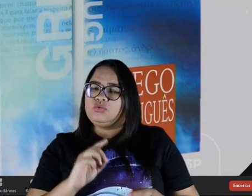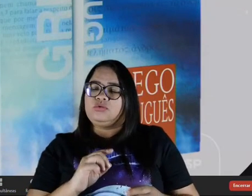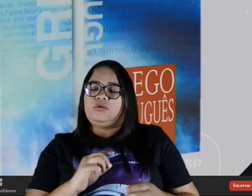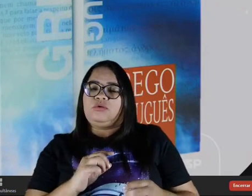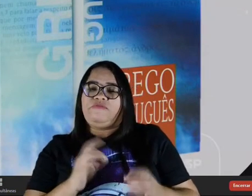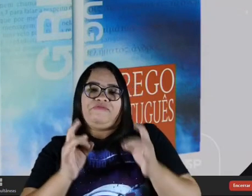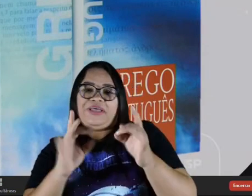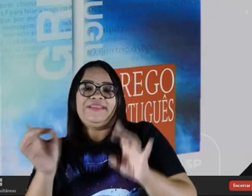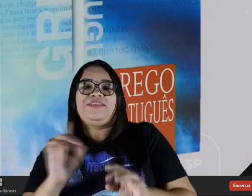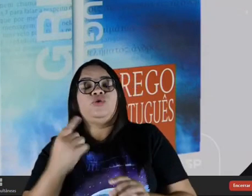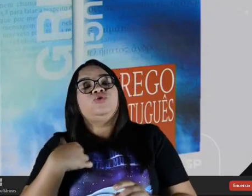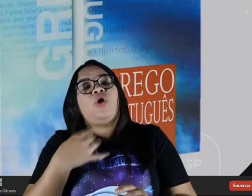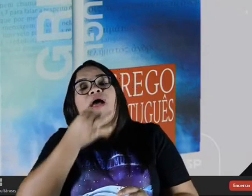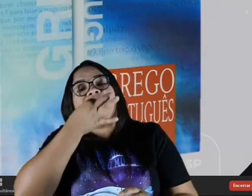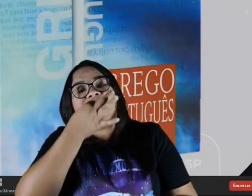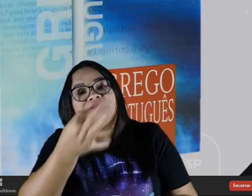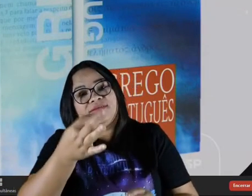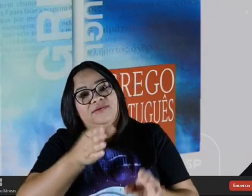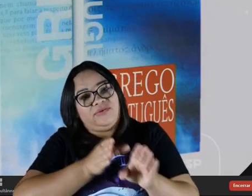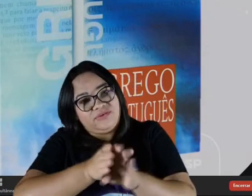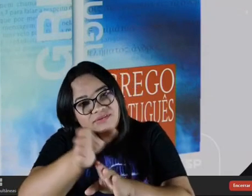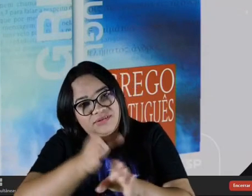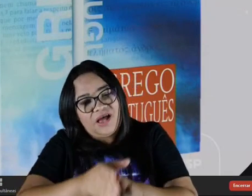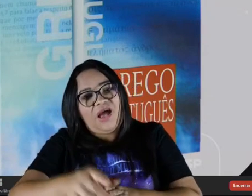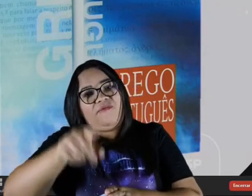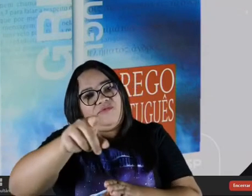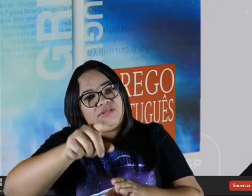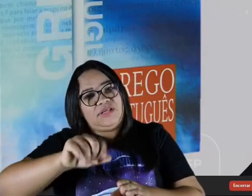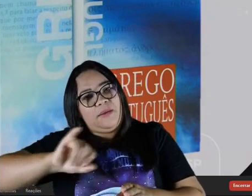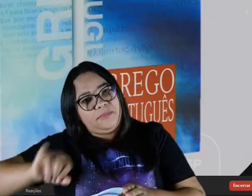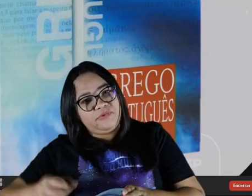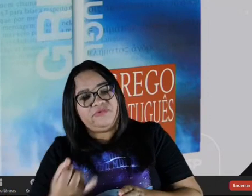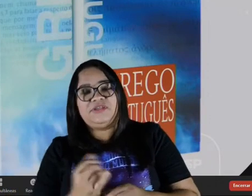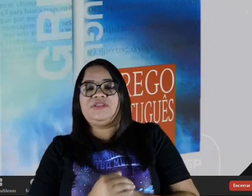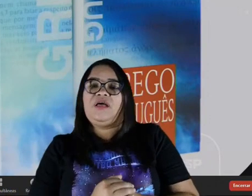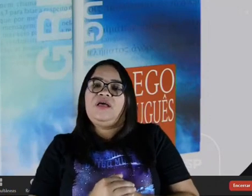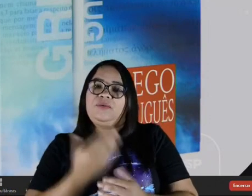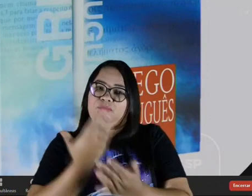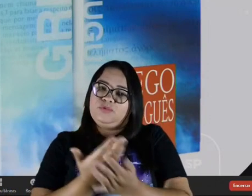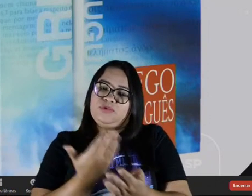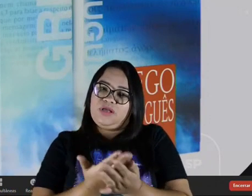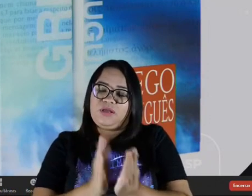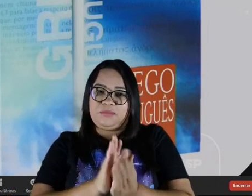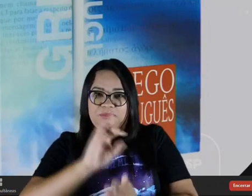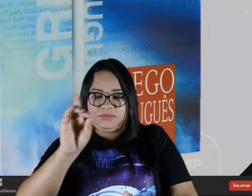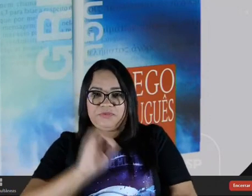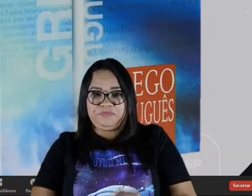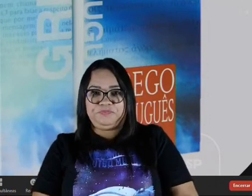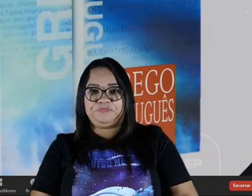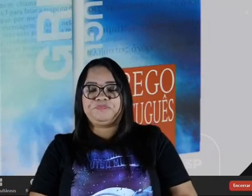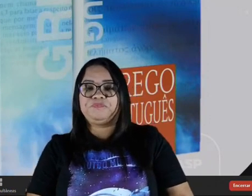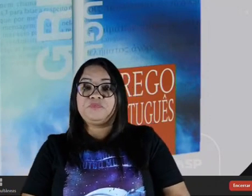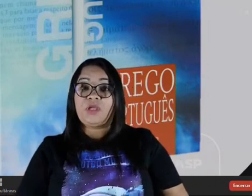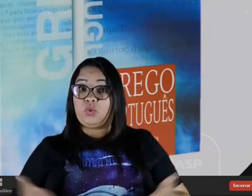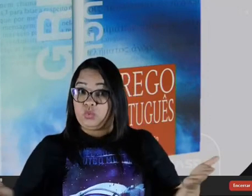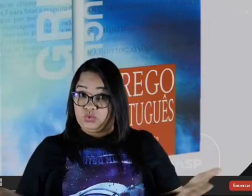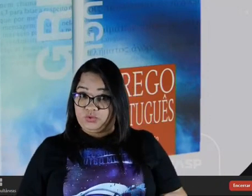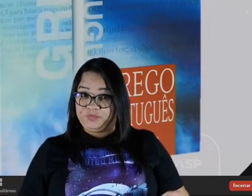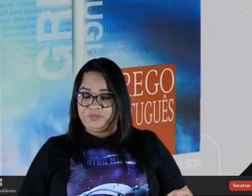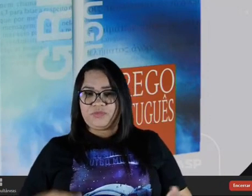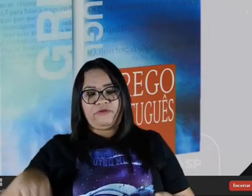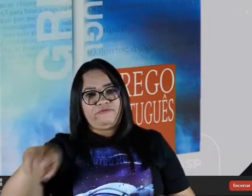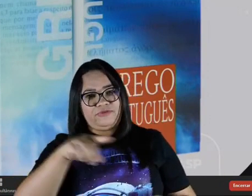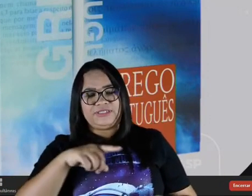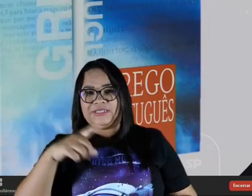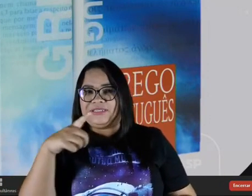sugerindo ferramentas que vocês podem ter aí para estudar a Bíblia. E hoje, você tem